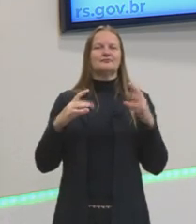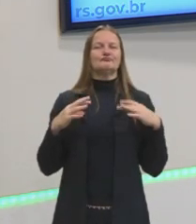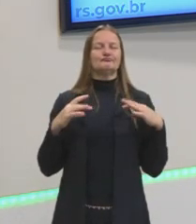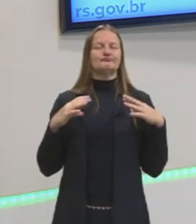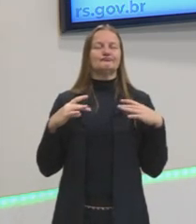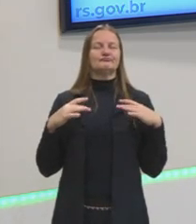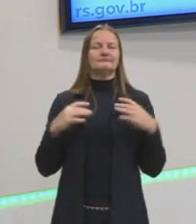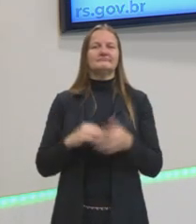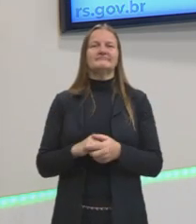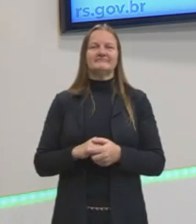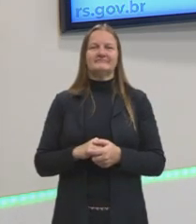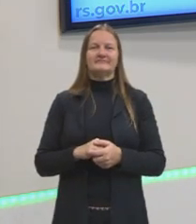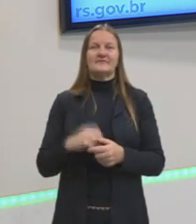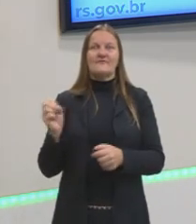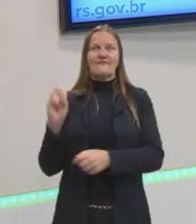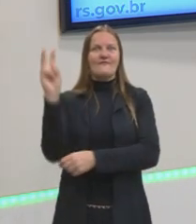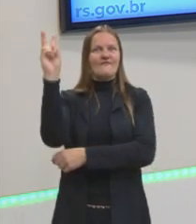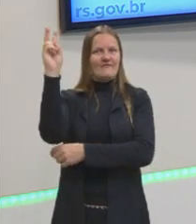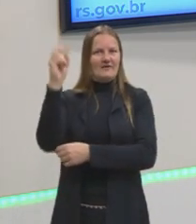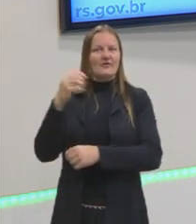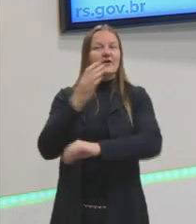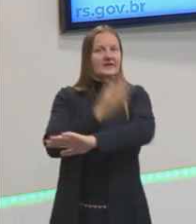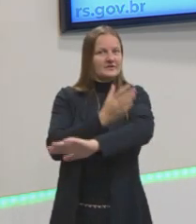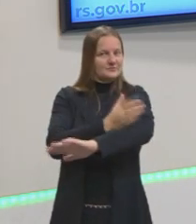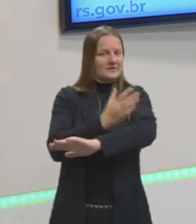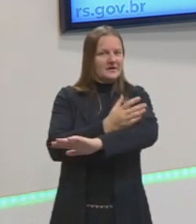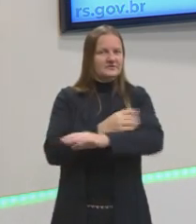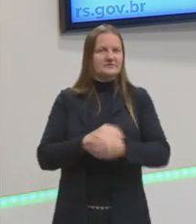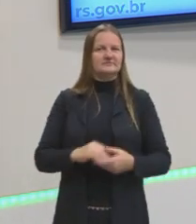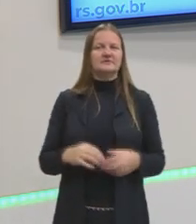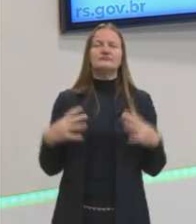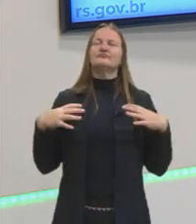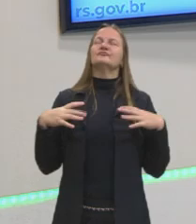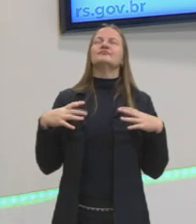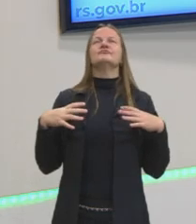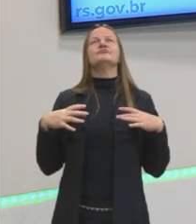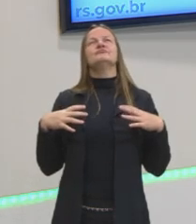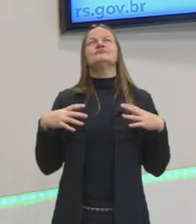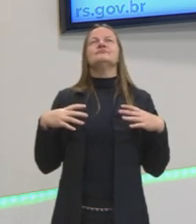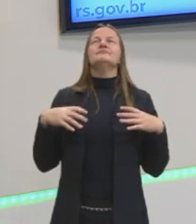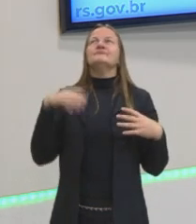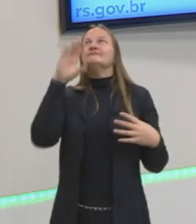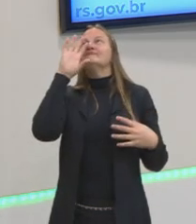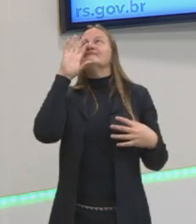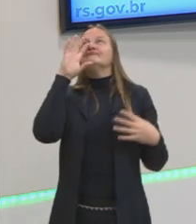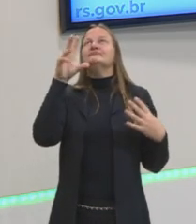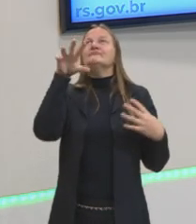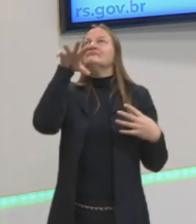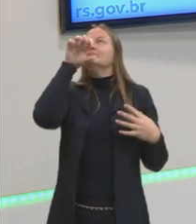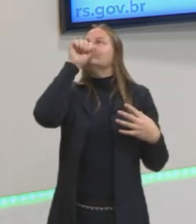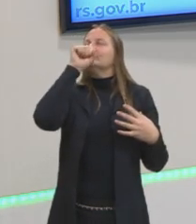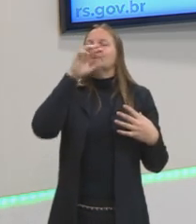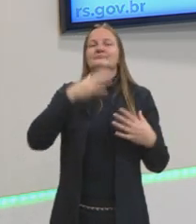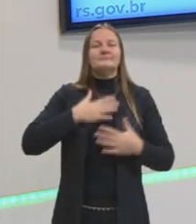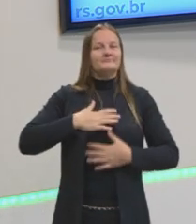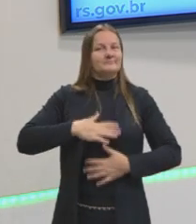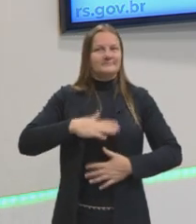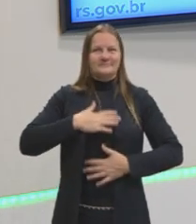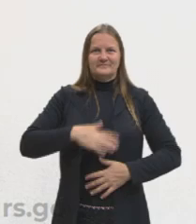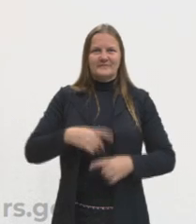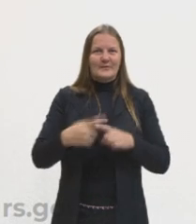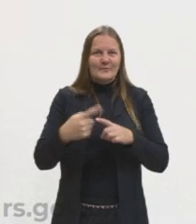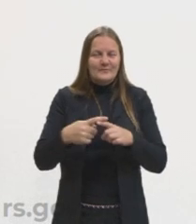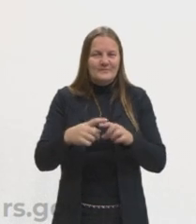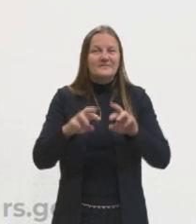Média a valorização do Ócio aquela está no ócio ela não quer trabalhar não quer dedicar o trabalho que até então era algo muito